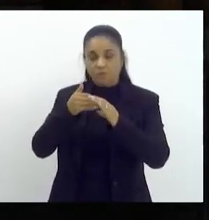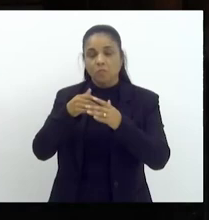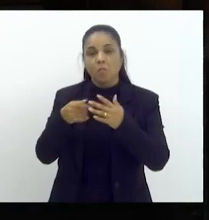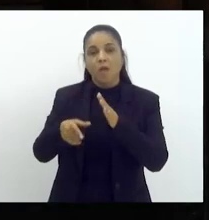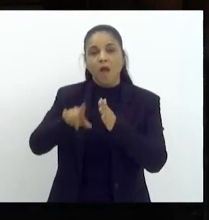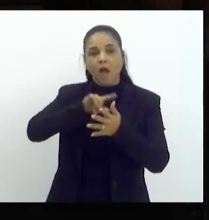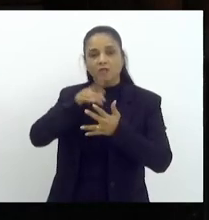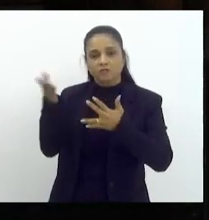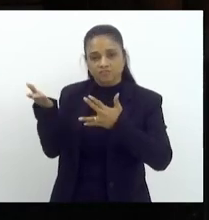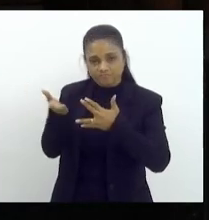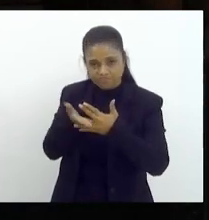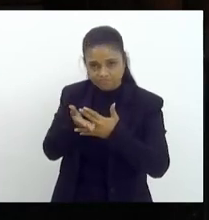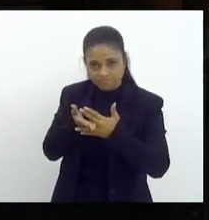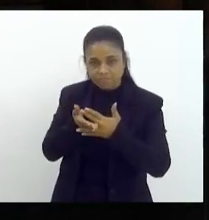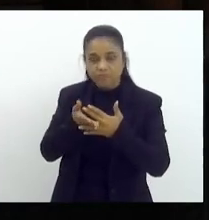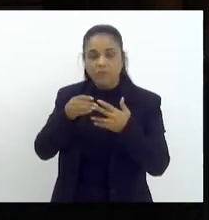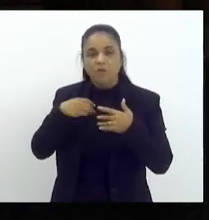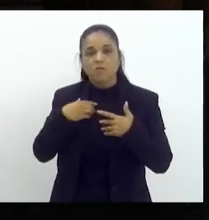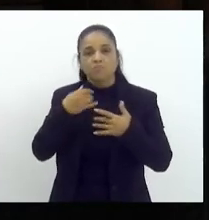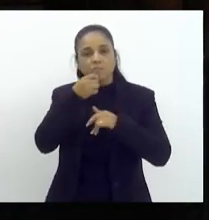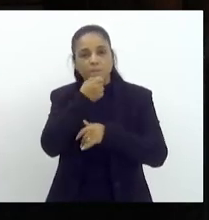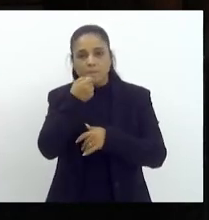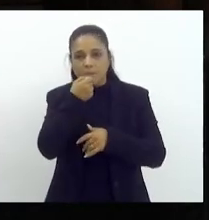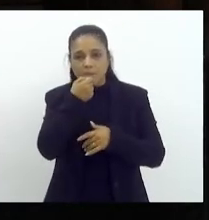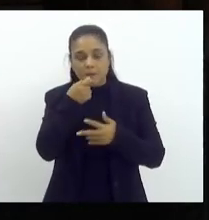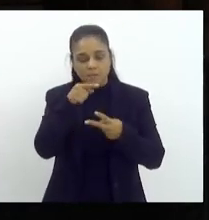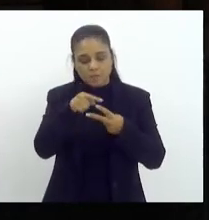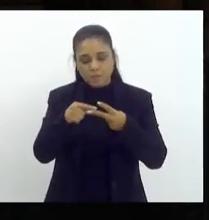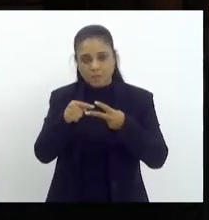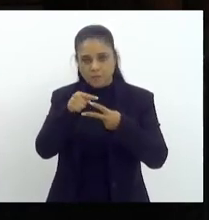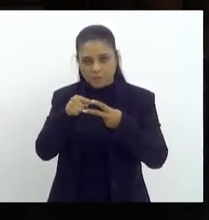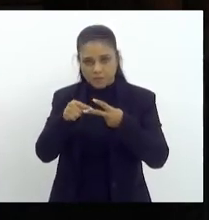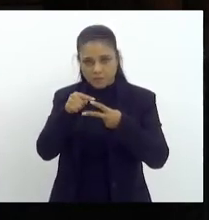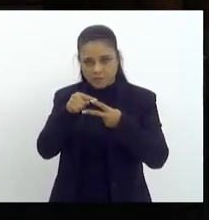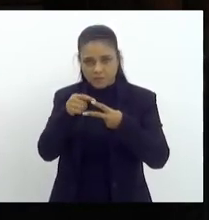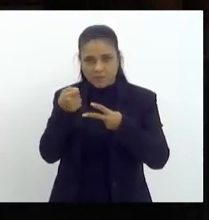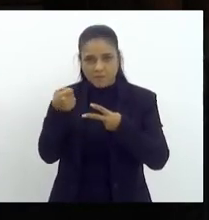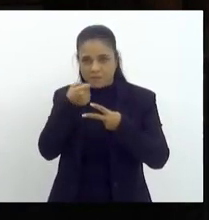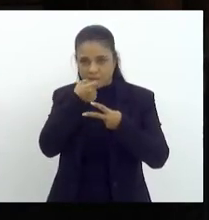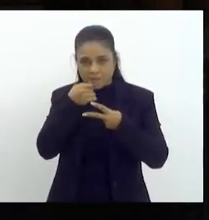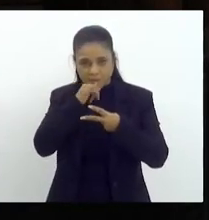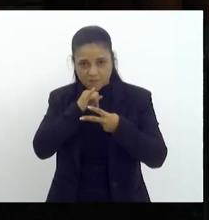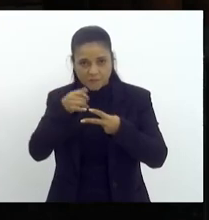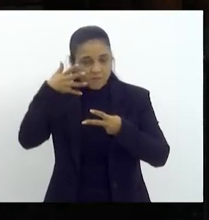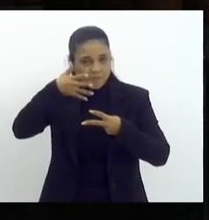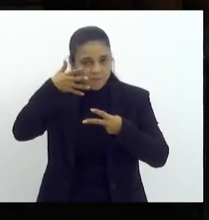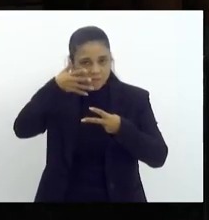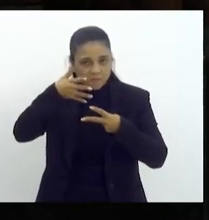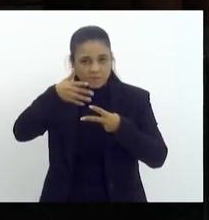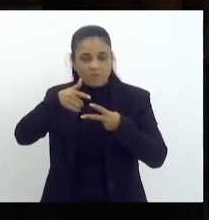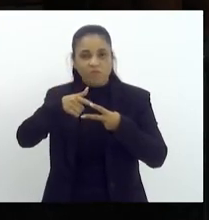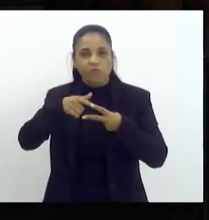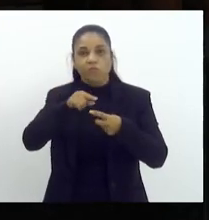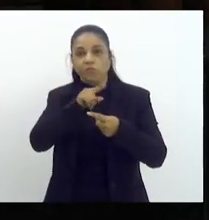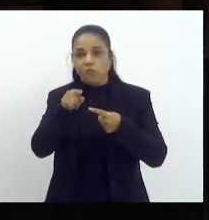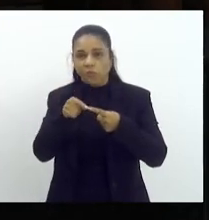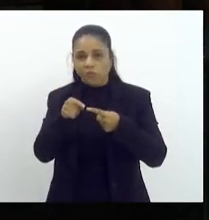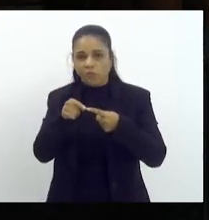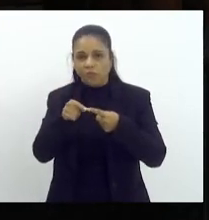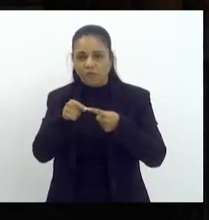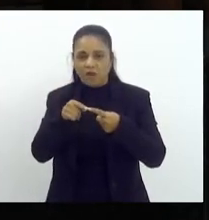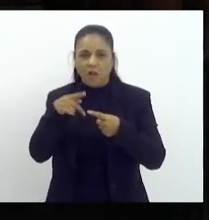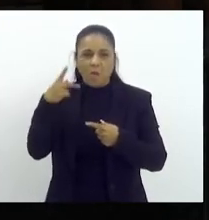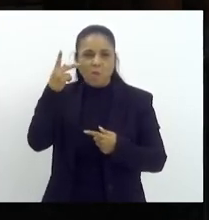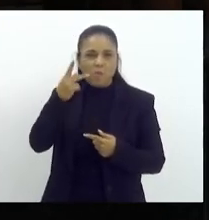dividir aqui é a minha fala em dois momentos primeiro atinente a toda encabulação